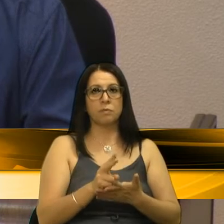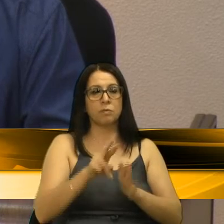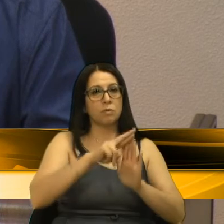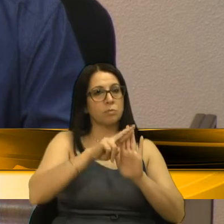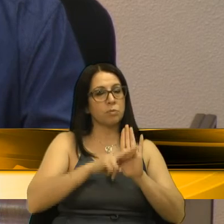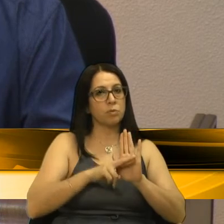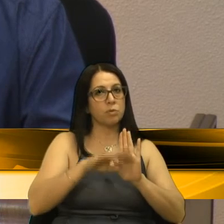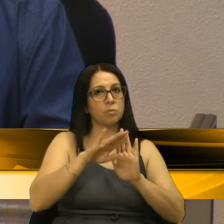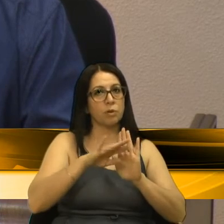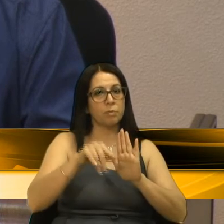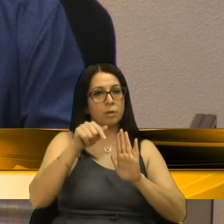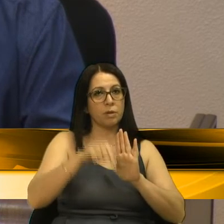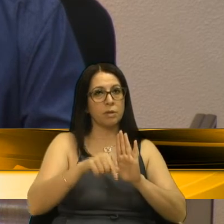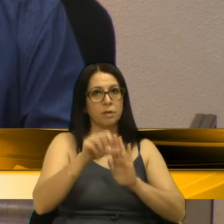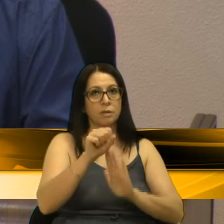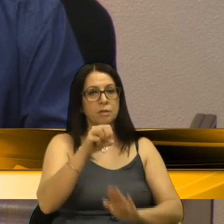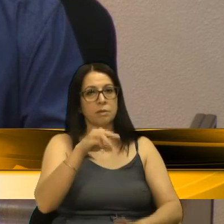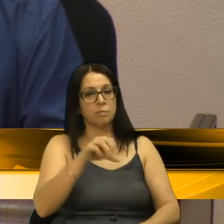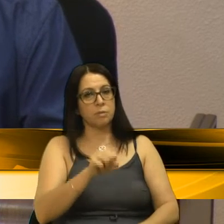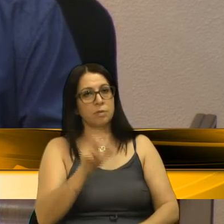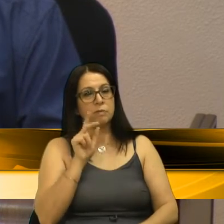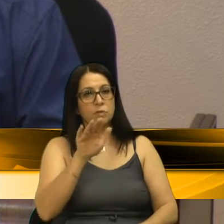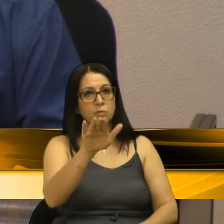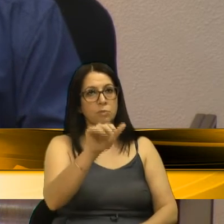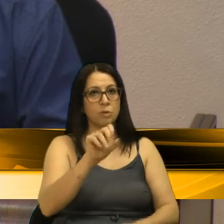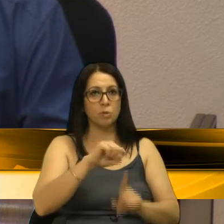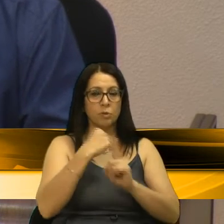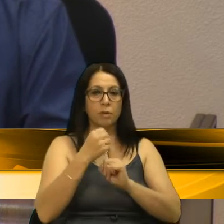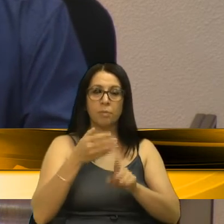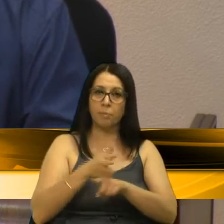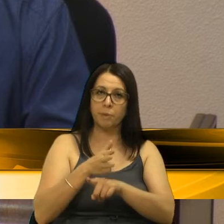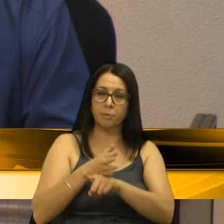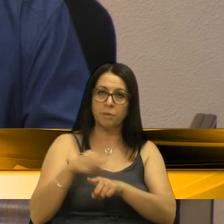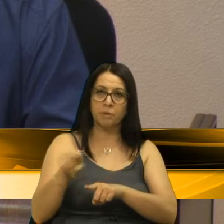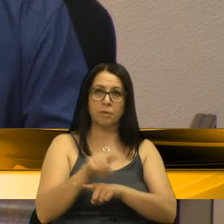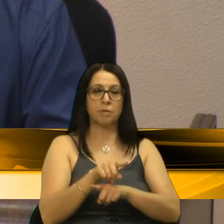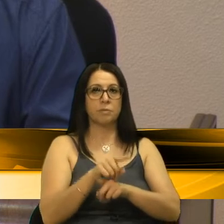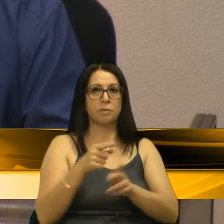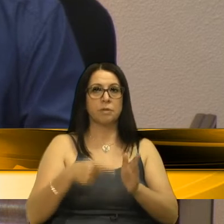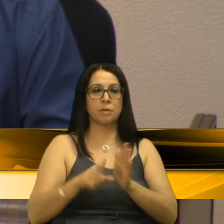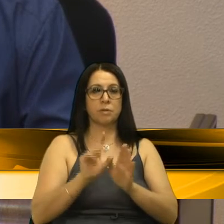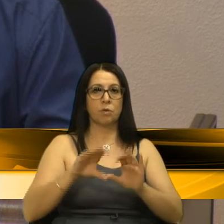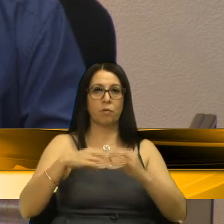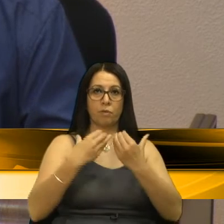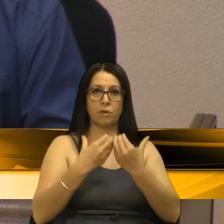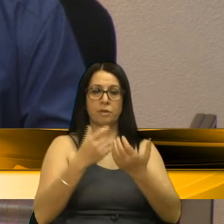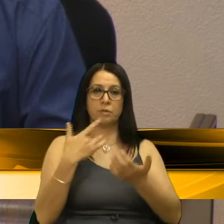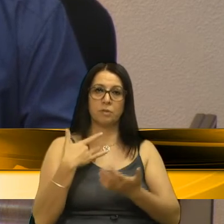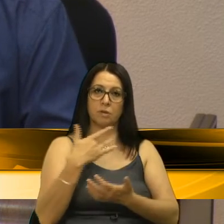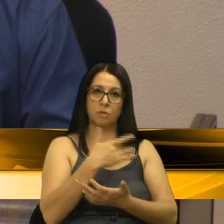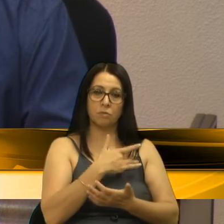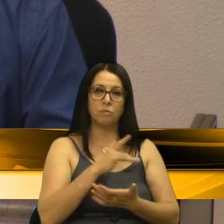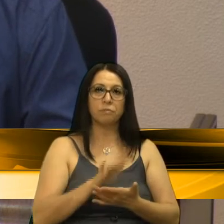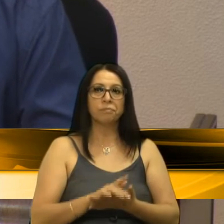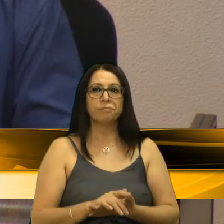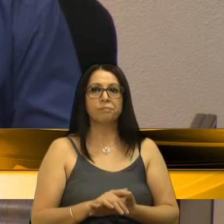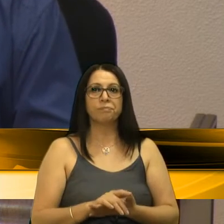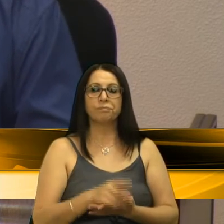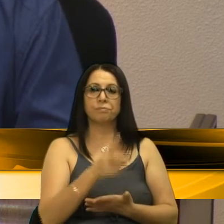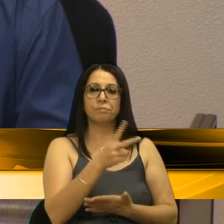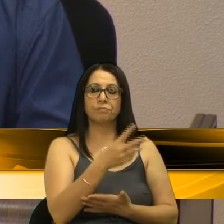programa ao plenário do CMS, convocar a sociedade para participação nas pré-conferências e conferências de saúde.